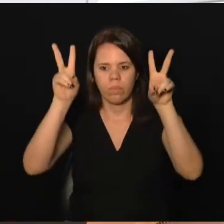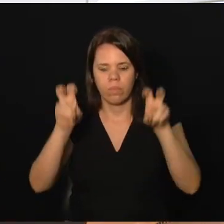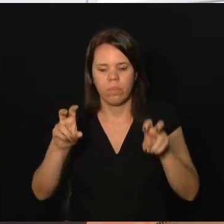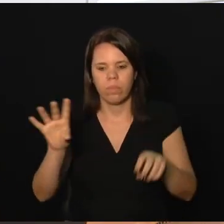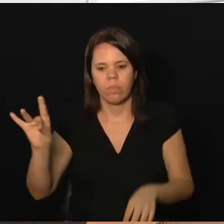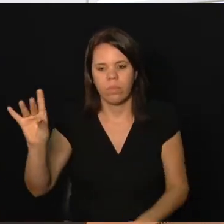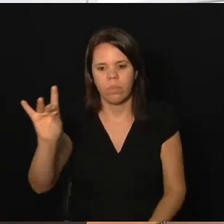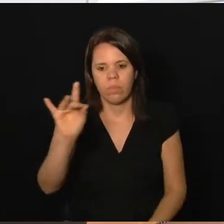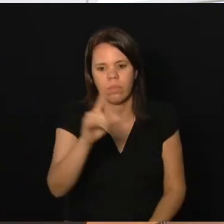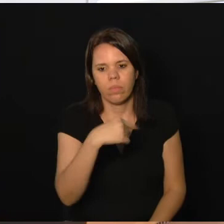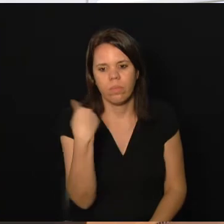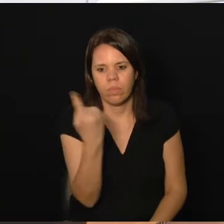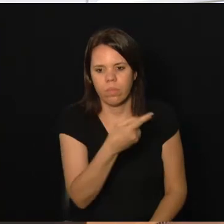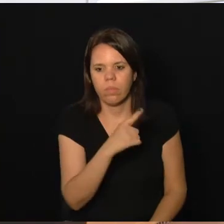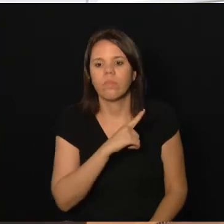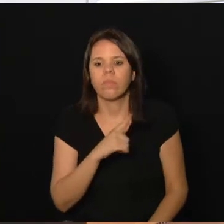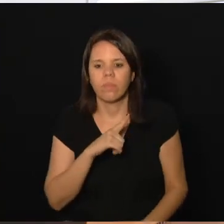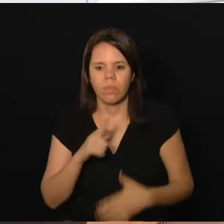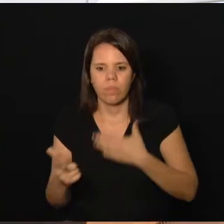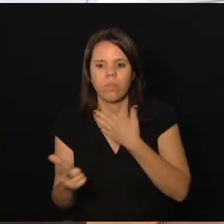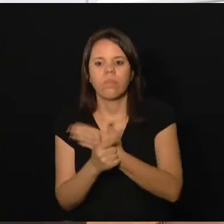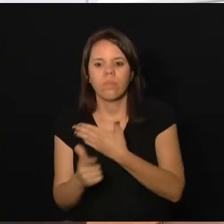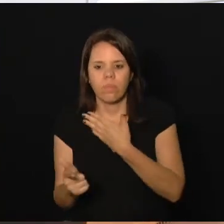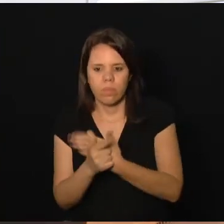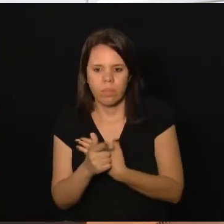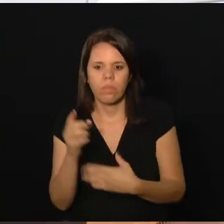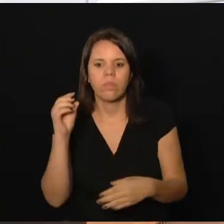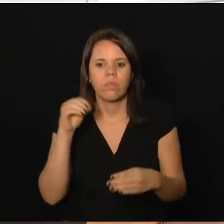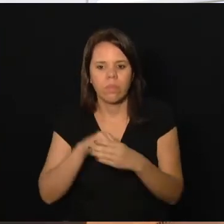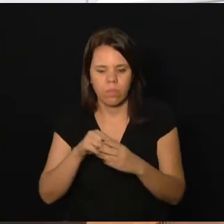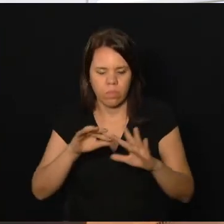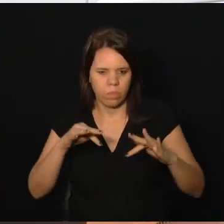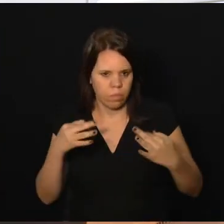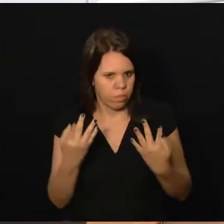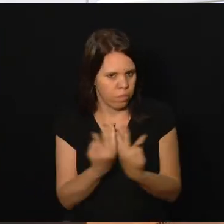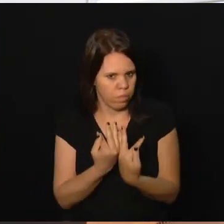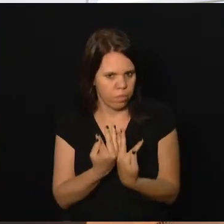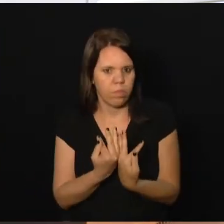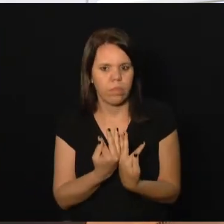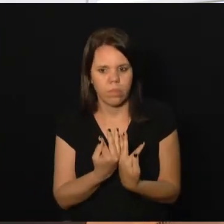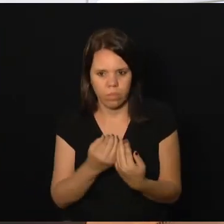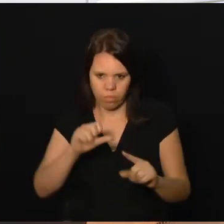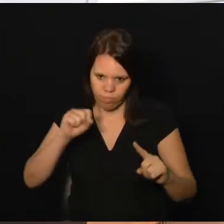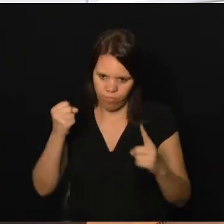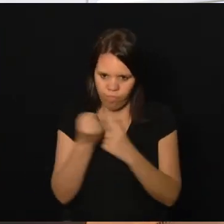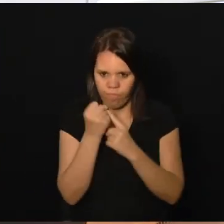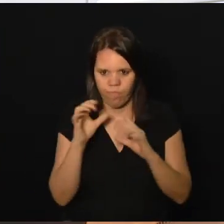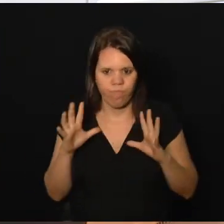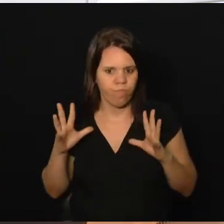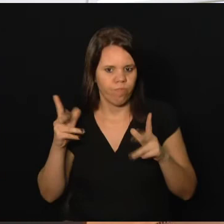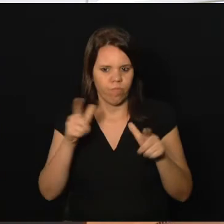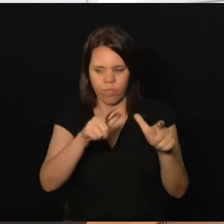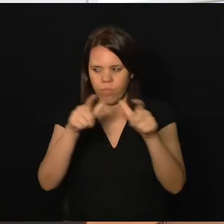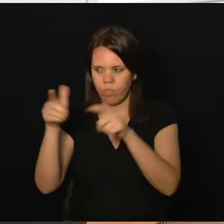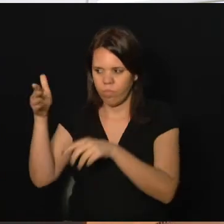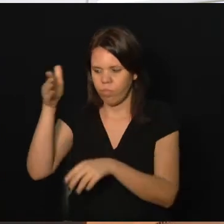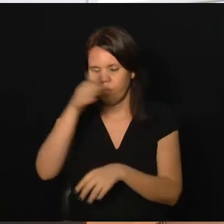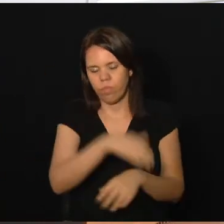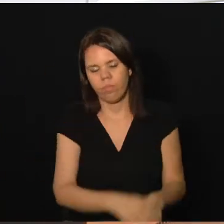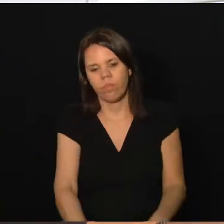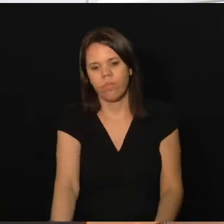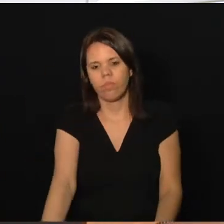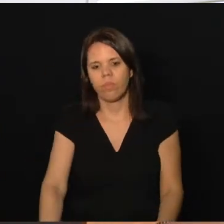nós temos um papel, não só dentro da nossa família, mas dentro da nossa sociedade. Como eu comentei sobre o